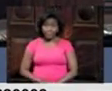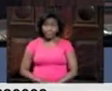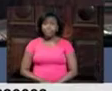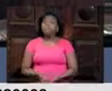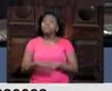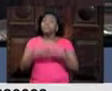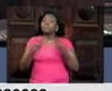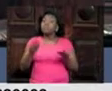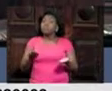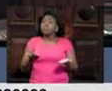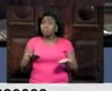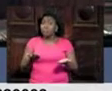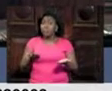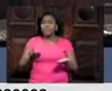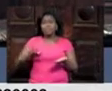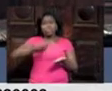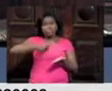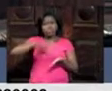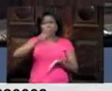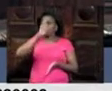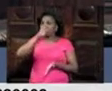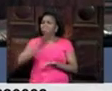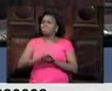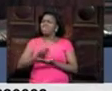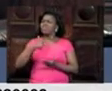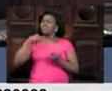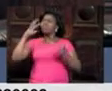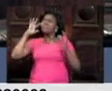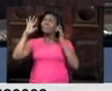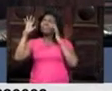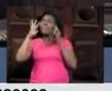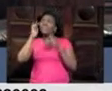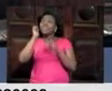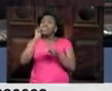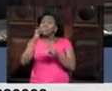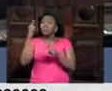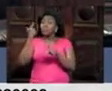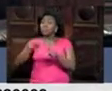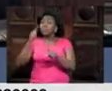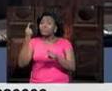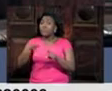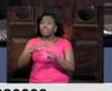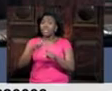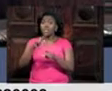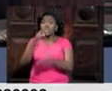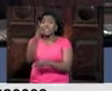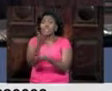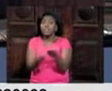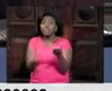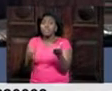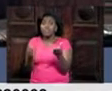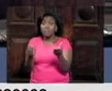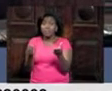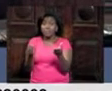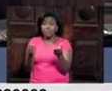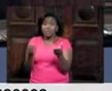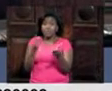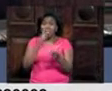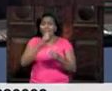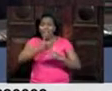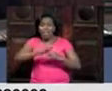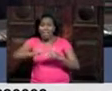Aliás, tendo a crer, ficou a imaginar, se não tivesse desaparecido nas águas de Angra dos